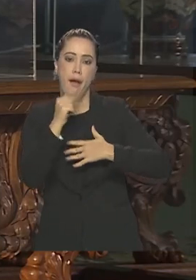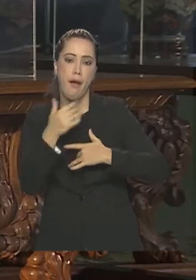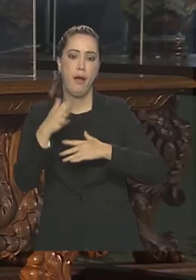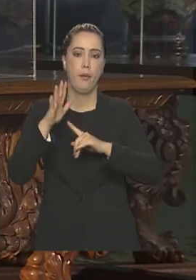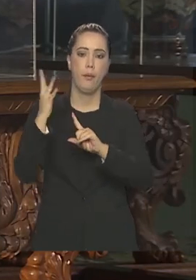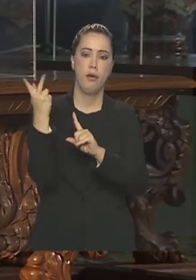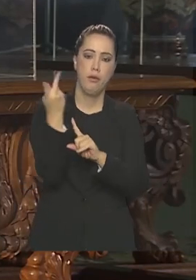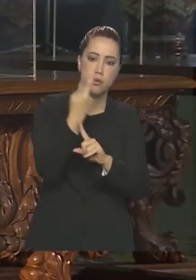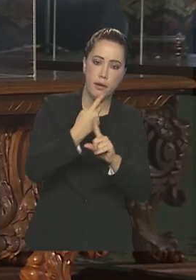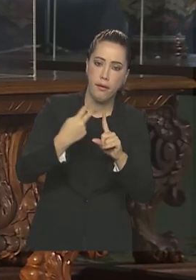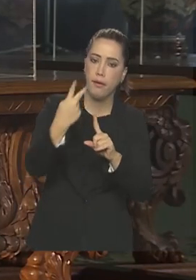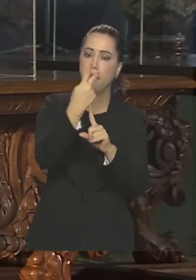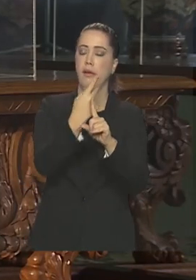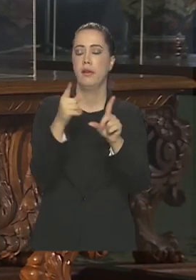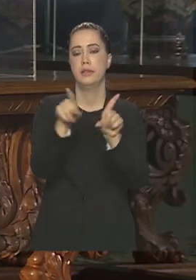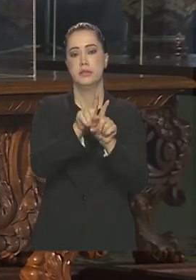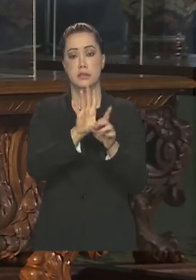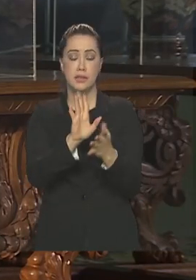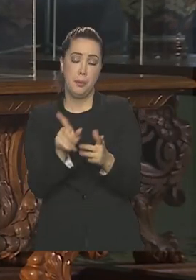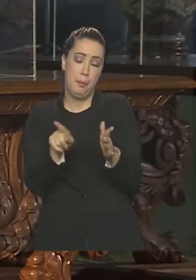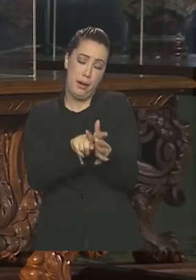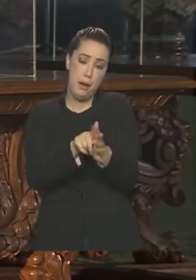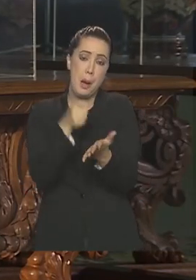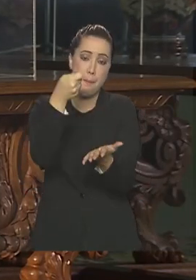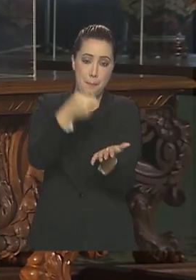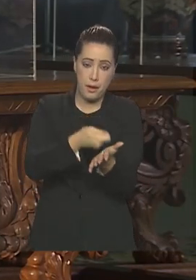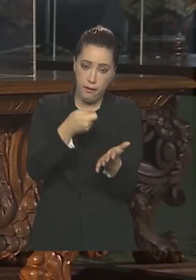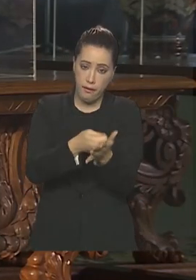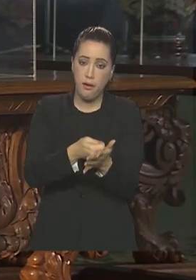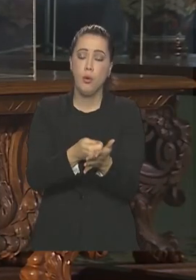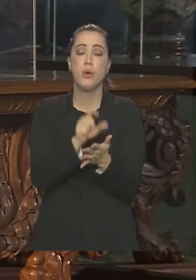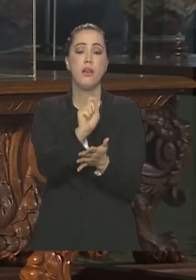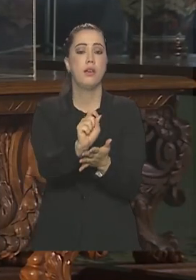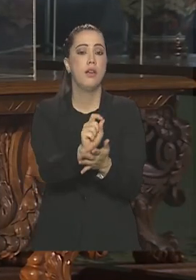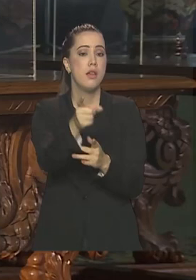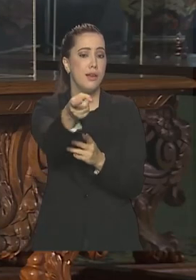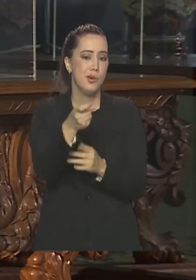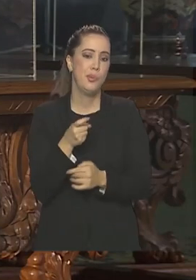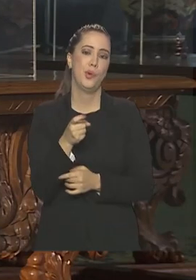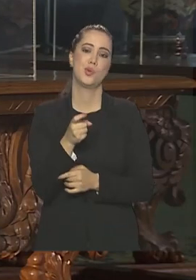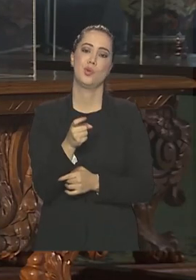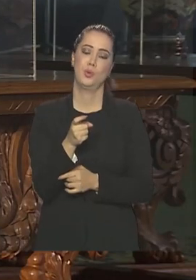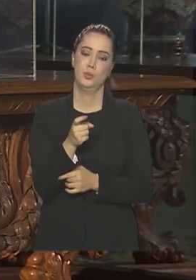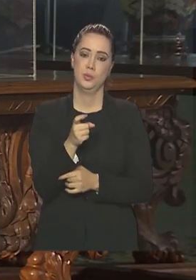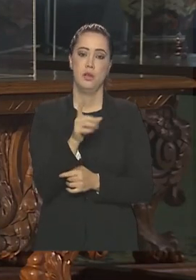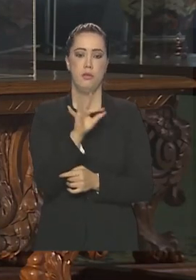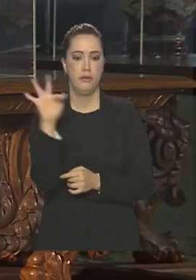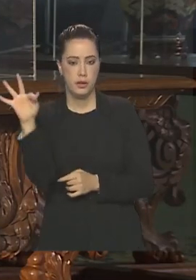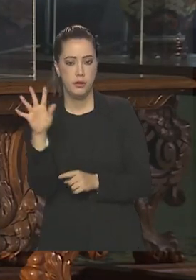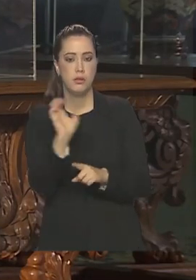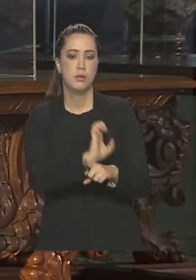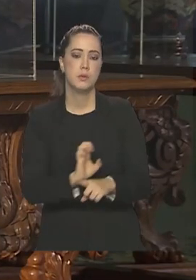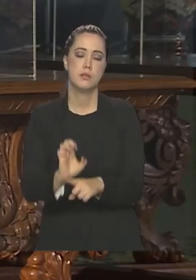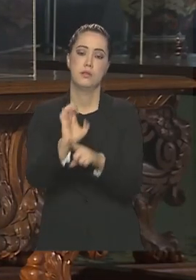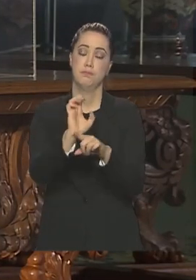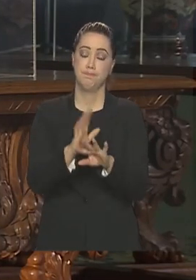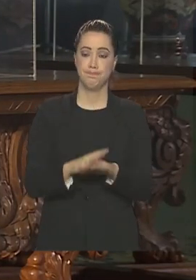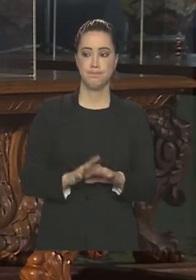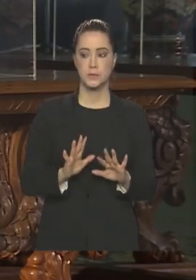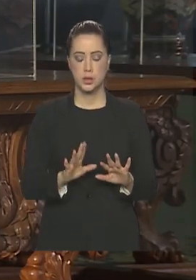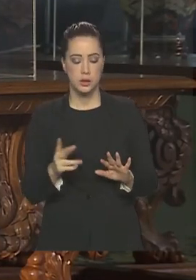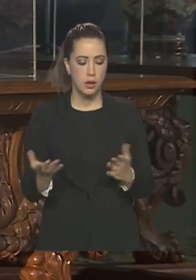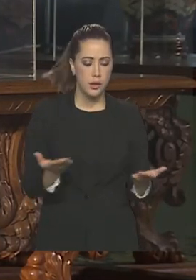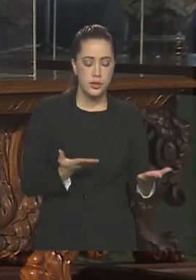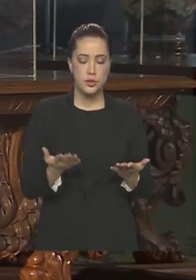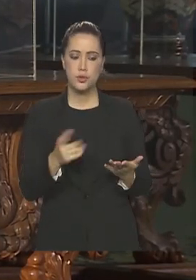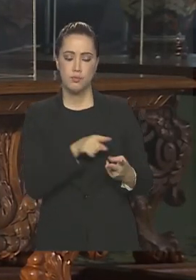também os tributos, tanto estadual, no caso de ICMS, como federal, de PIS e COFINS. E quando identificamos